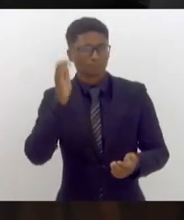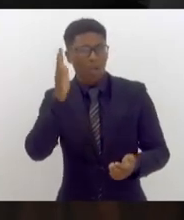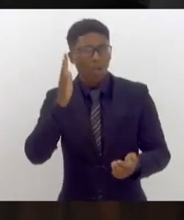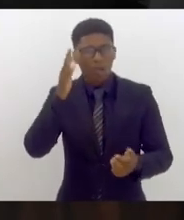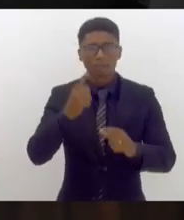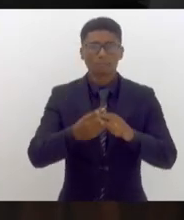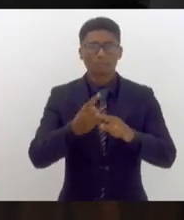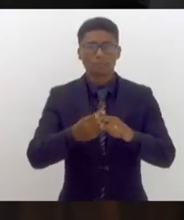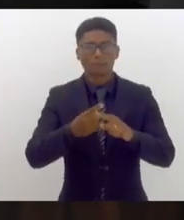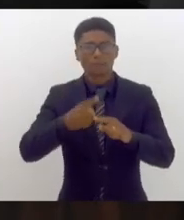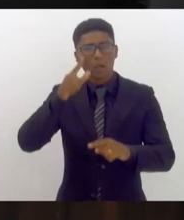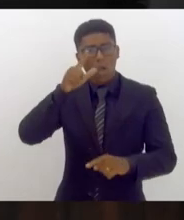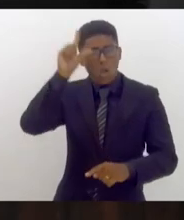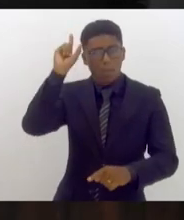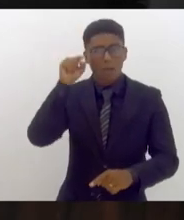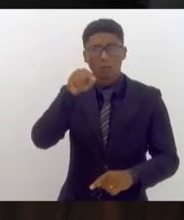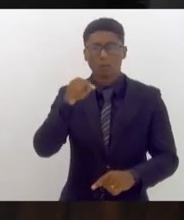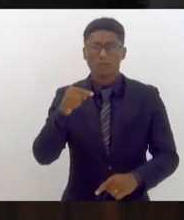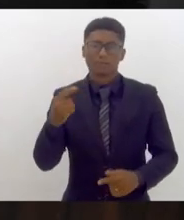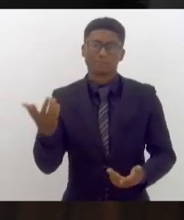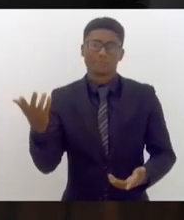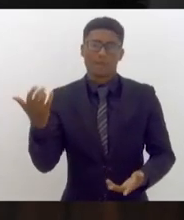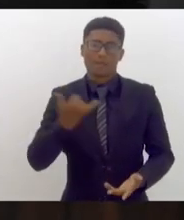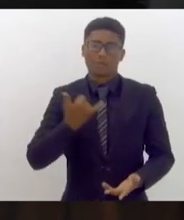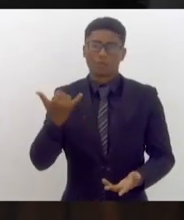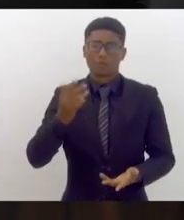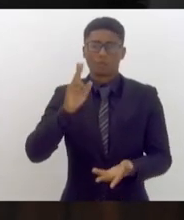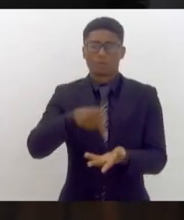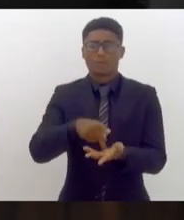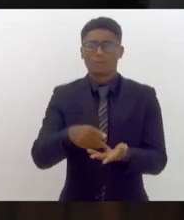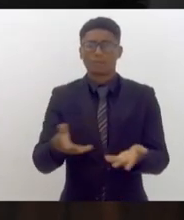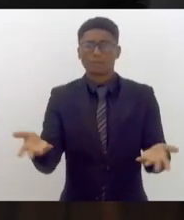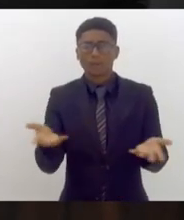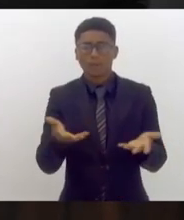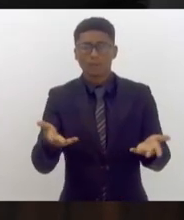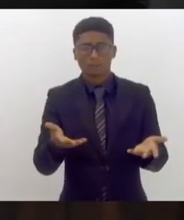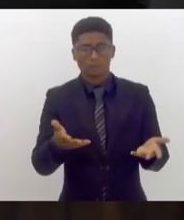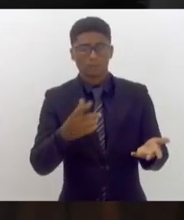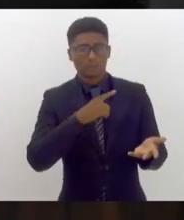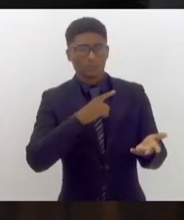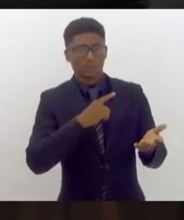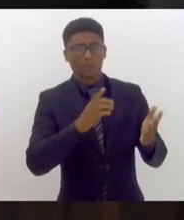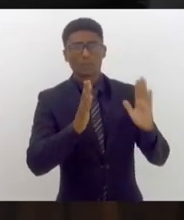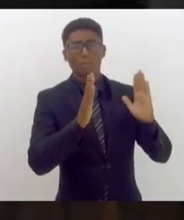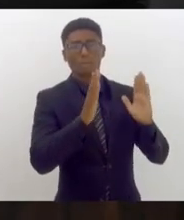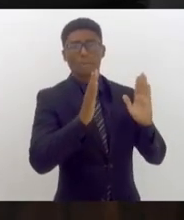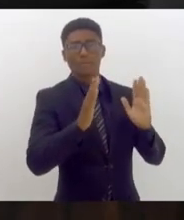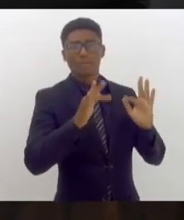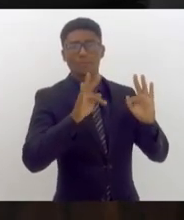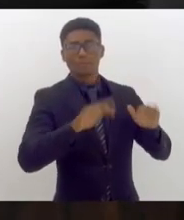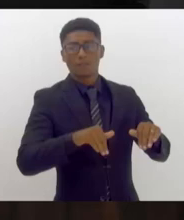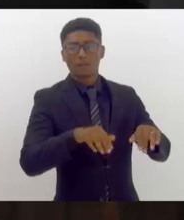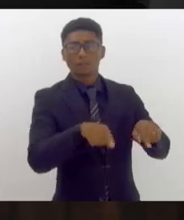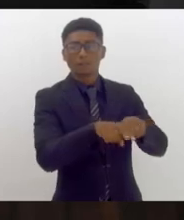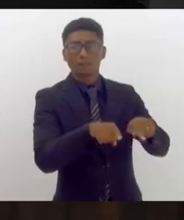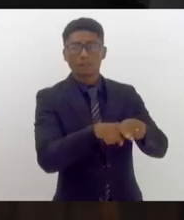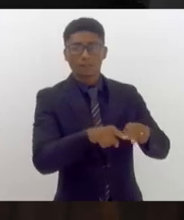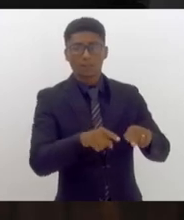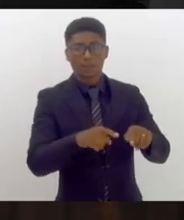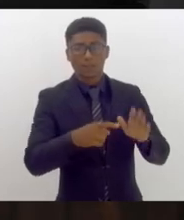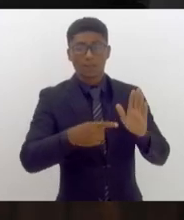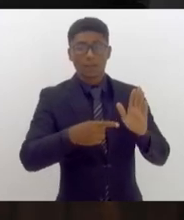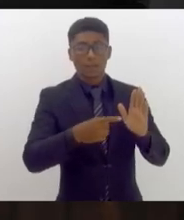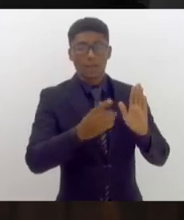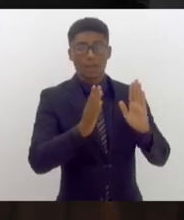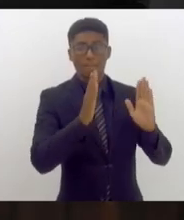Paulo me chamou a atenção e, coberto de razão, a gente tem um expediente final, tem um livro para assinar a chegada, né, a ordem de quem vai